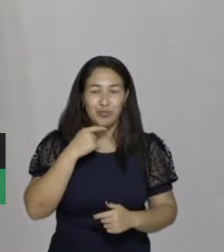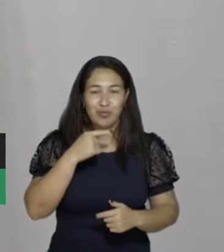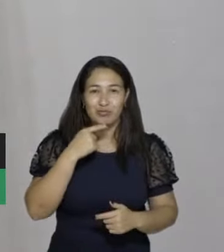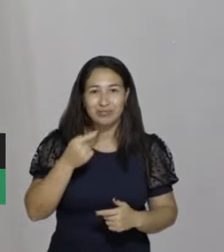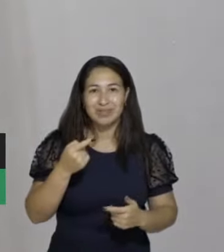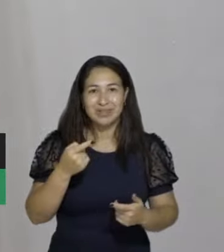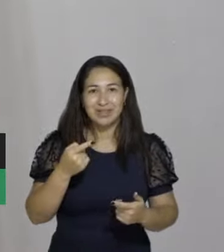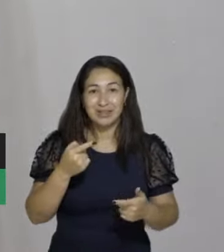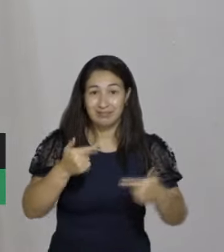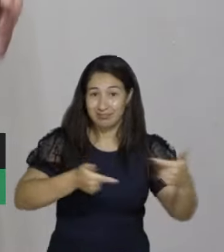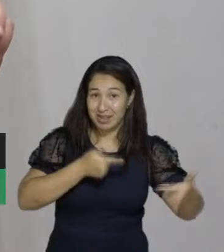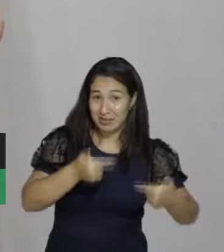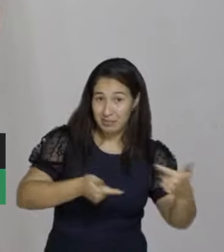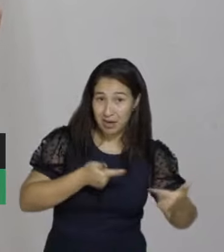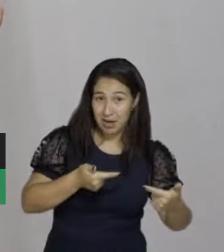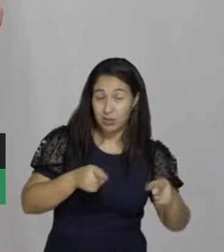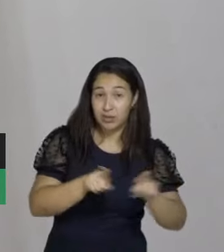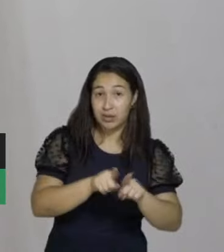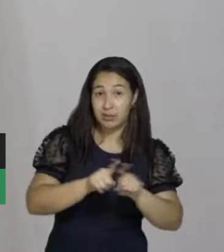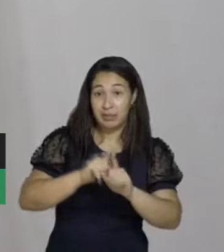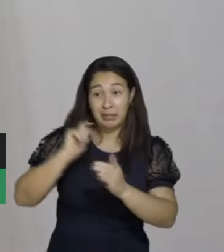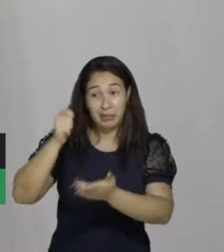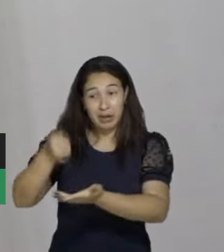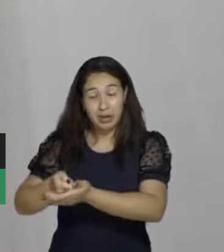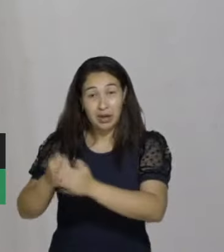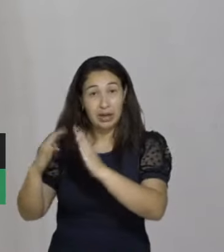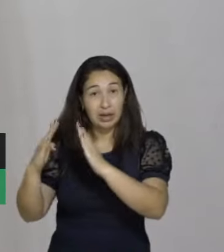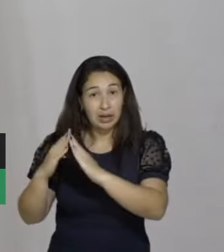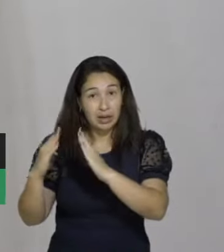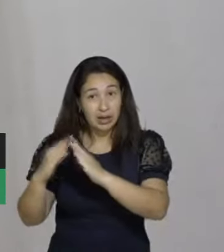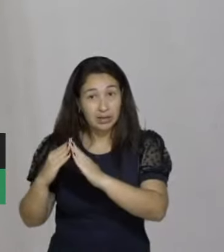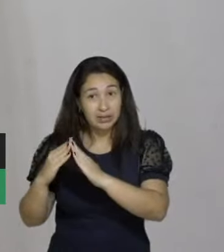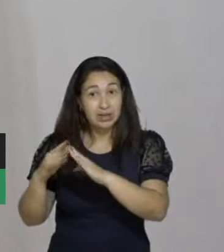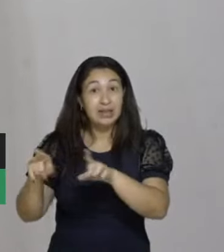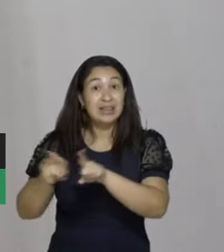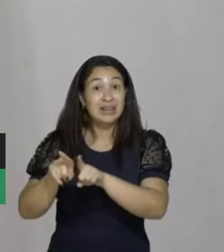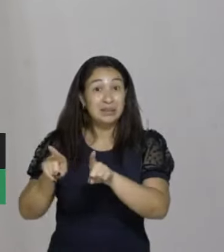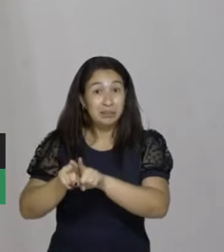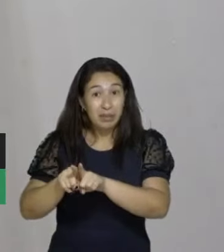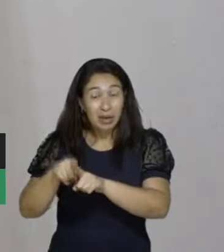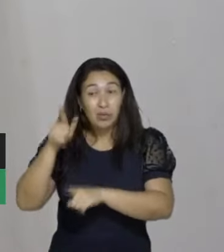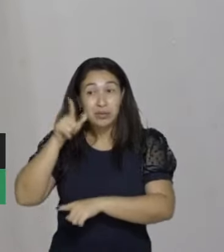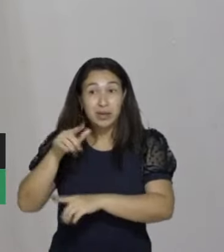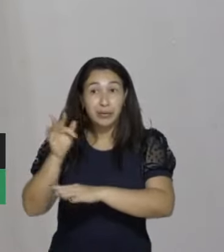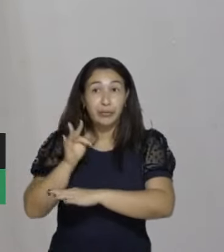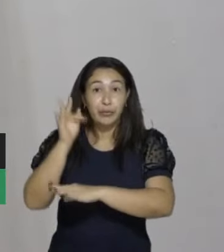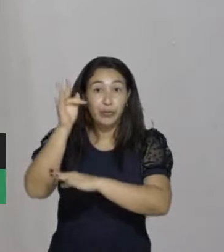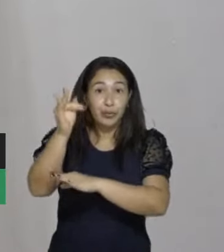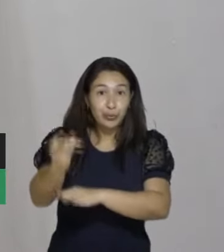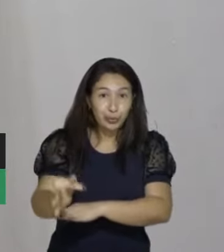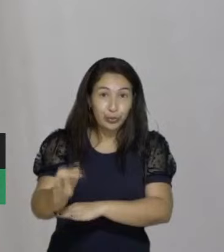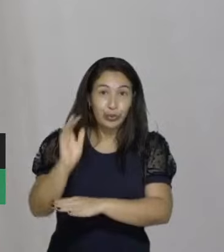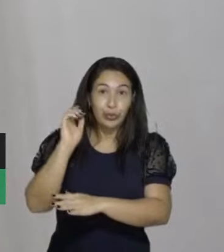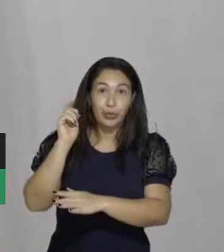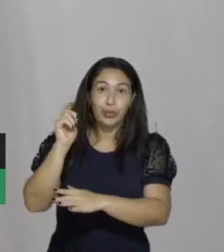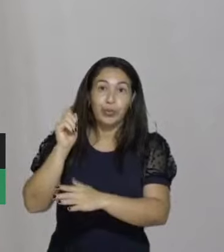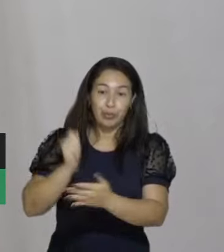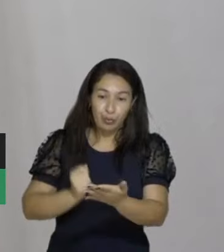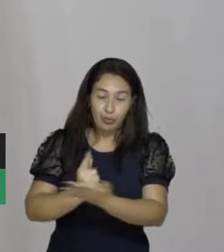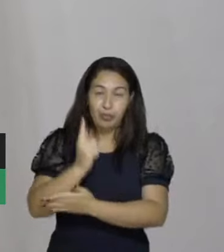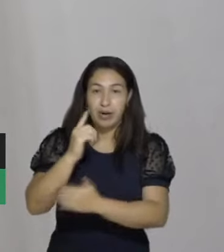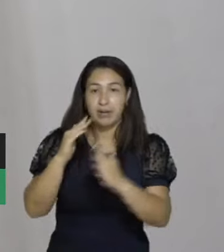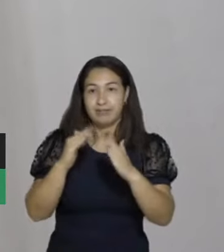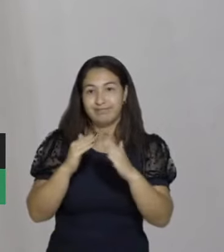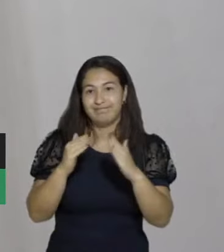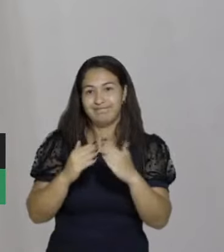empregue e renda conseguir pagar um imóvel e que conseguia adquirir o imóvel de forma regular Então esse também